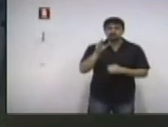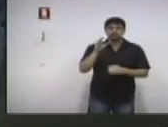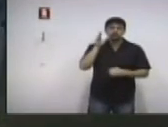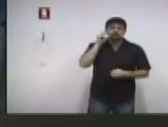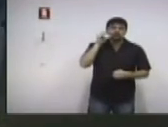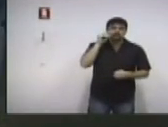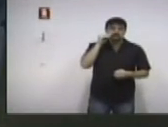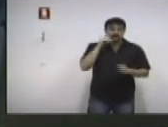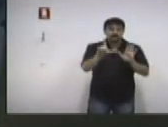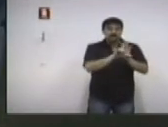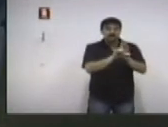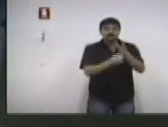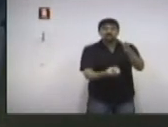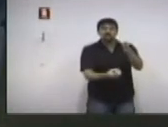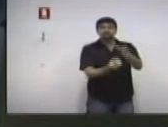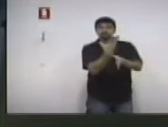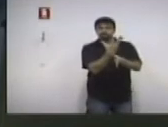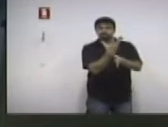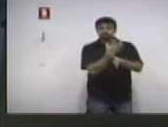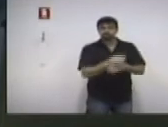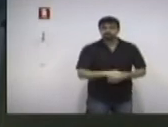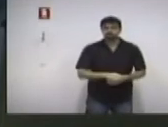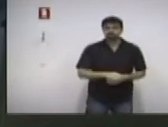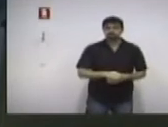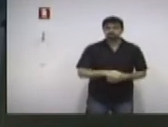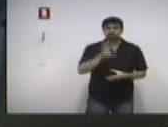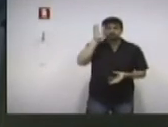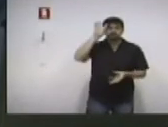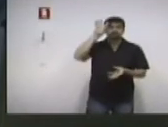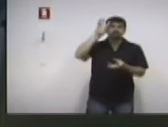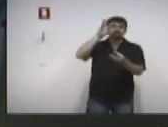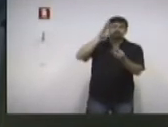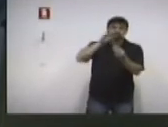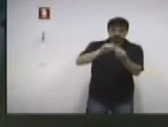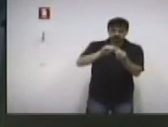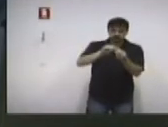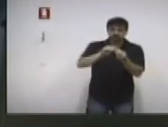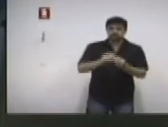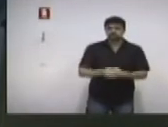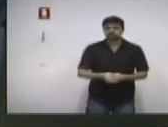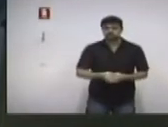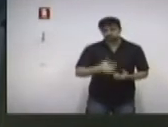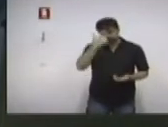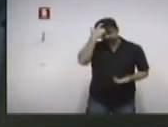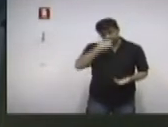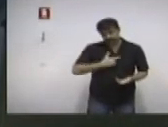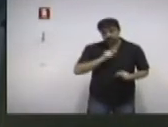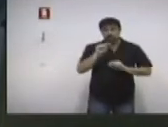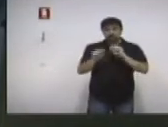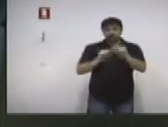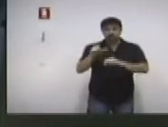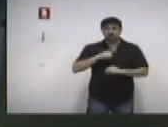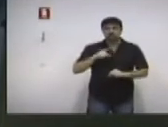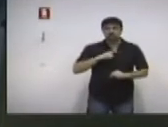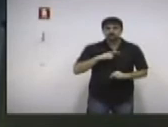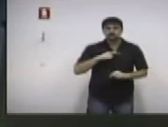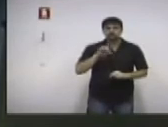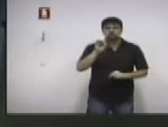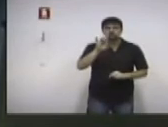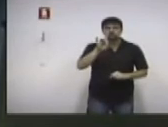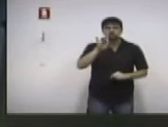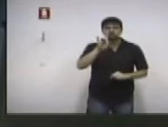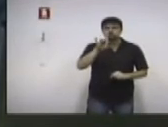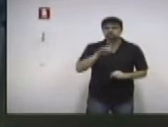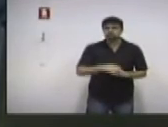criando a conclusão desse deste vereador foi de que apenas